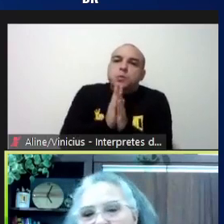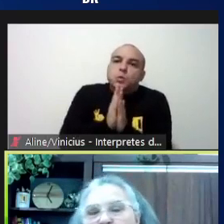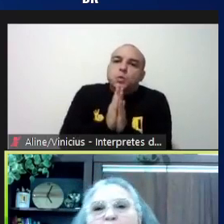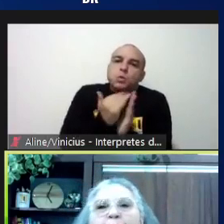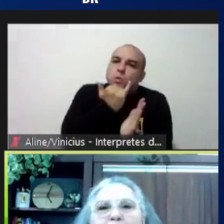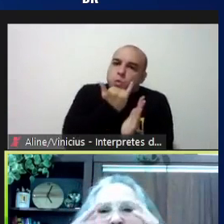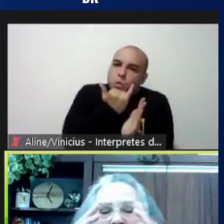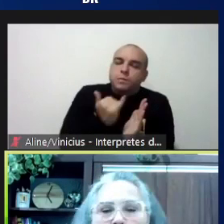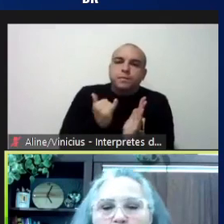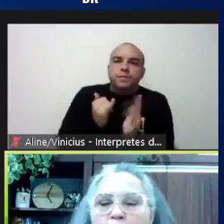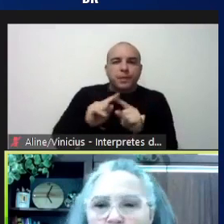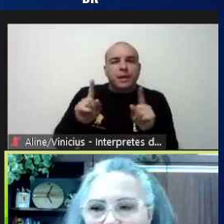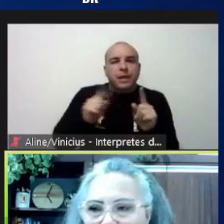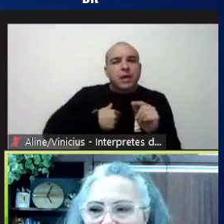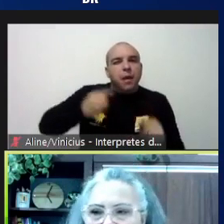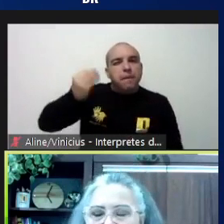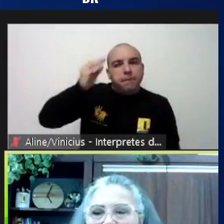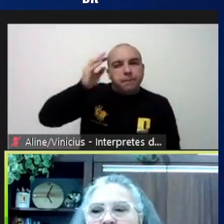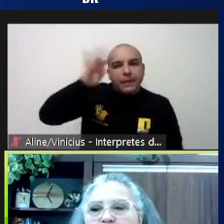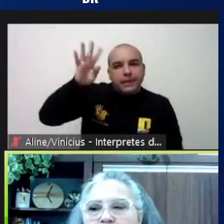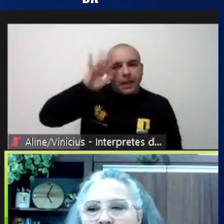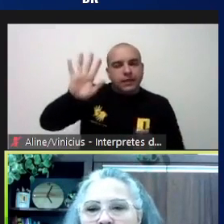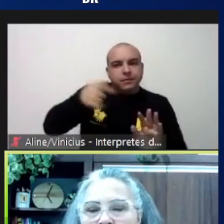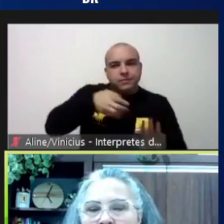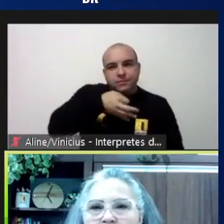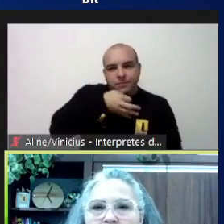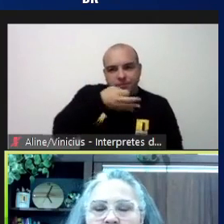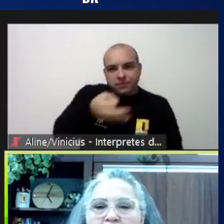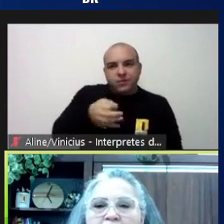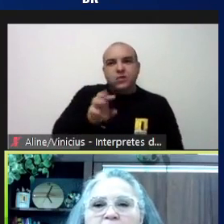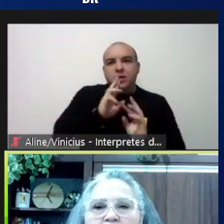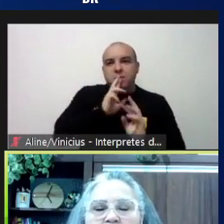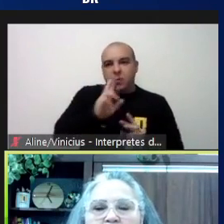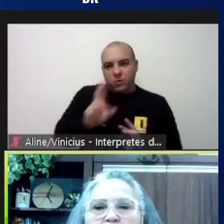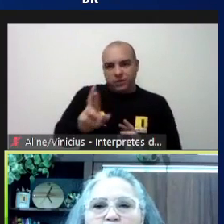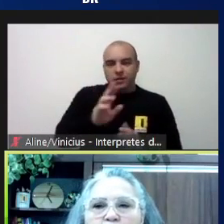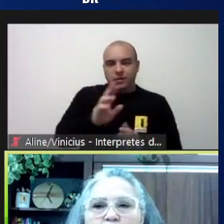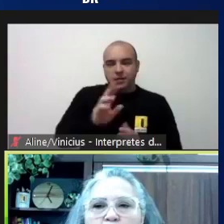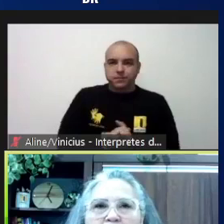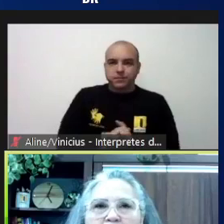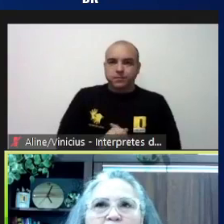Eu acho que o primeiro ponto é a falta de